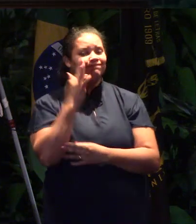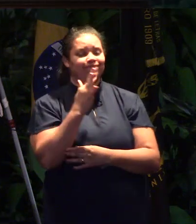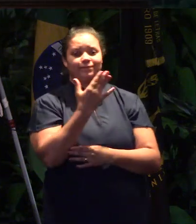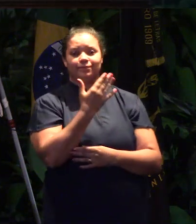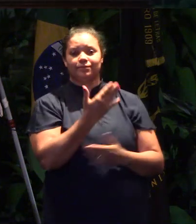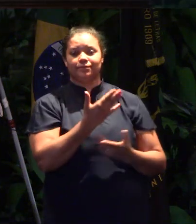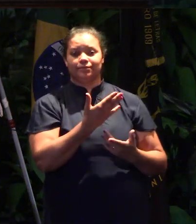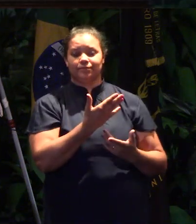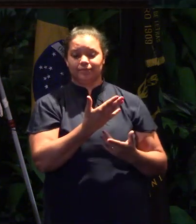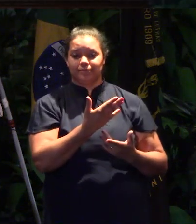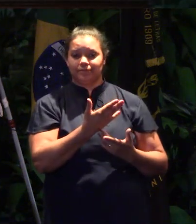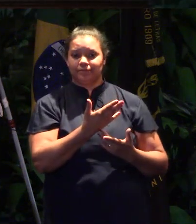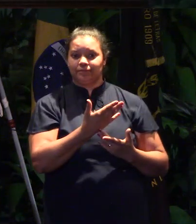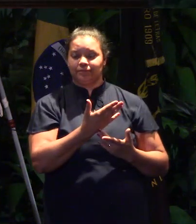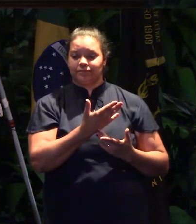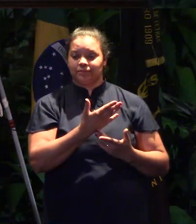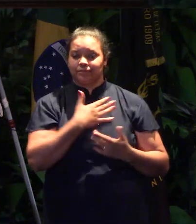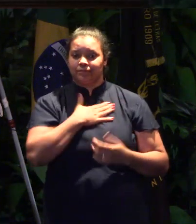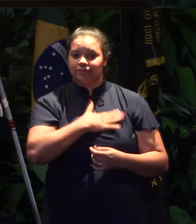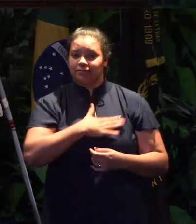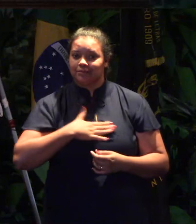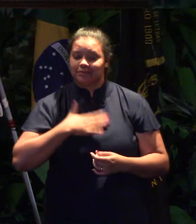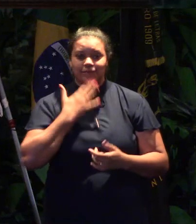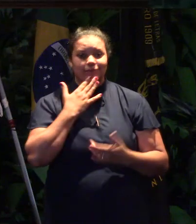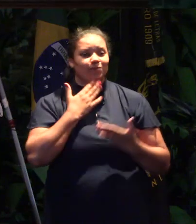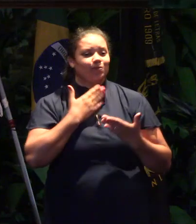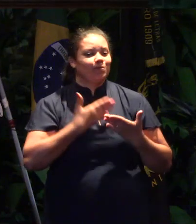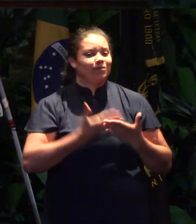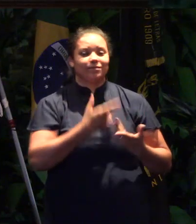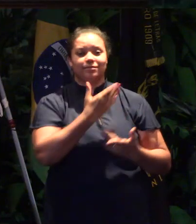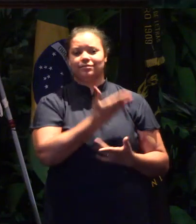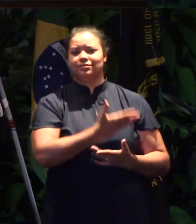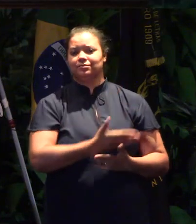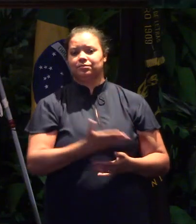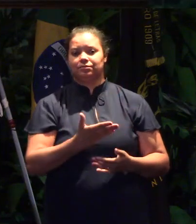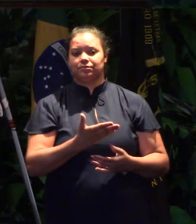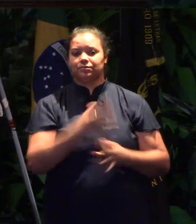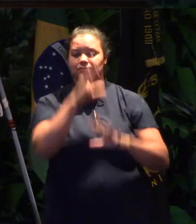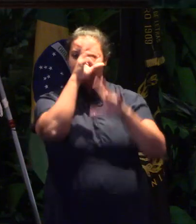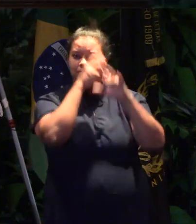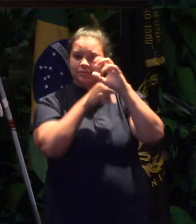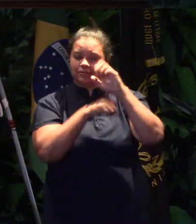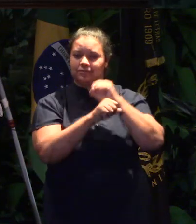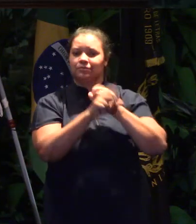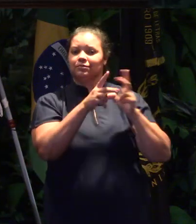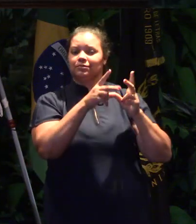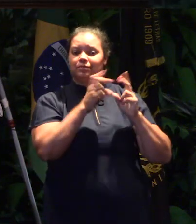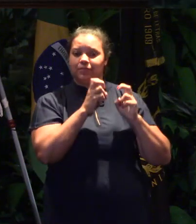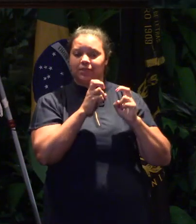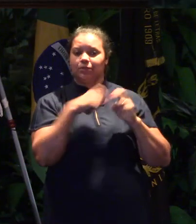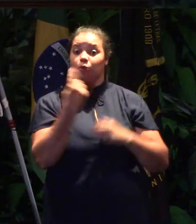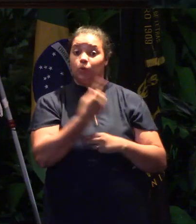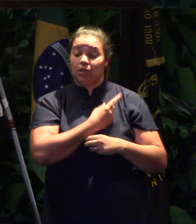minha profunda admiração por tudo que eu aprendo com você, que